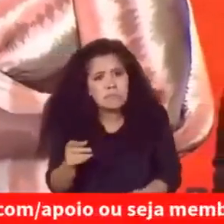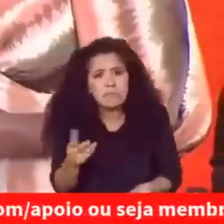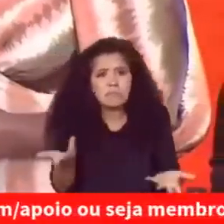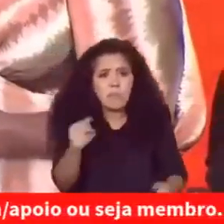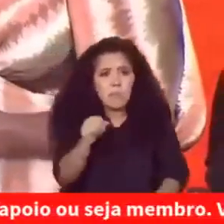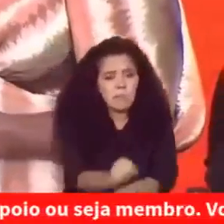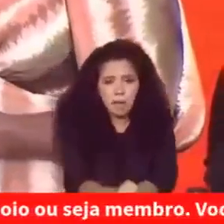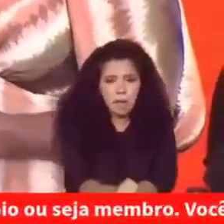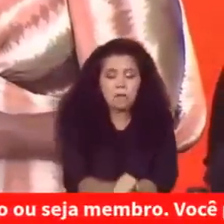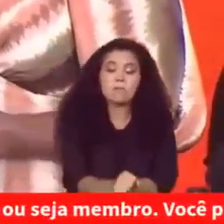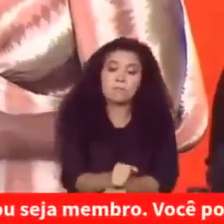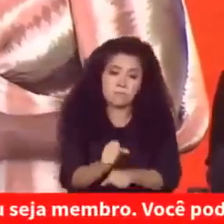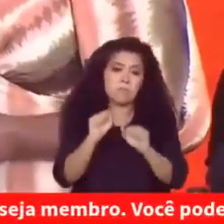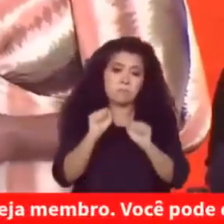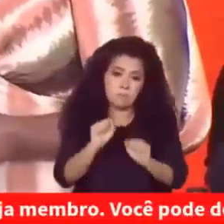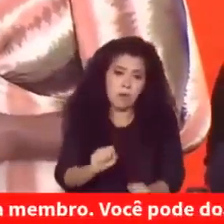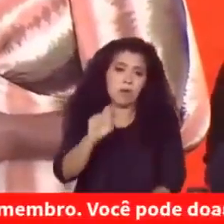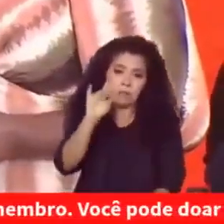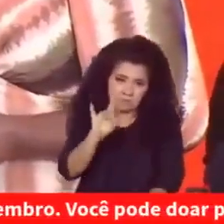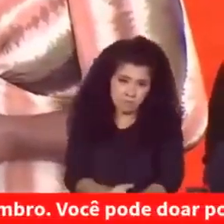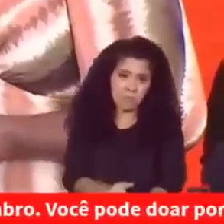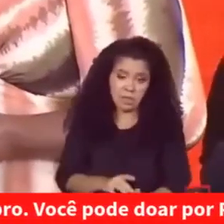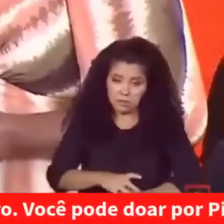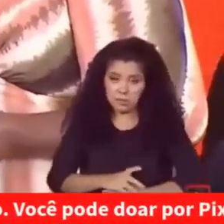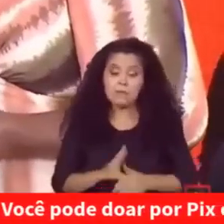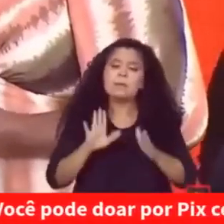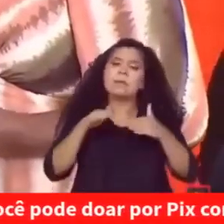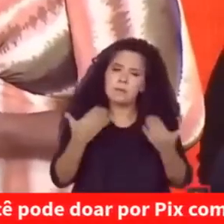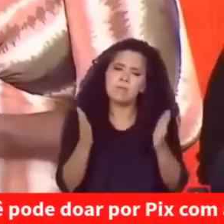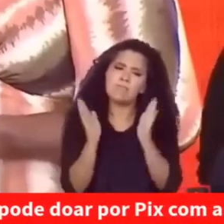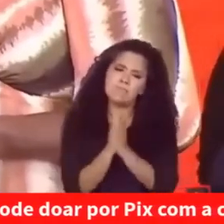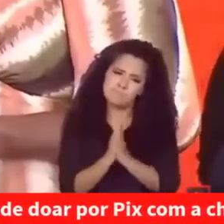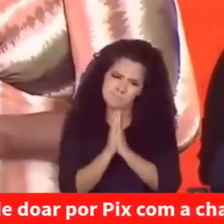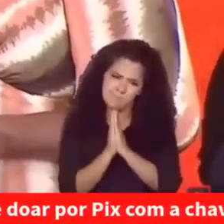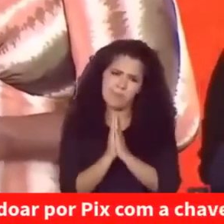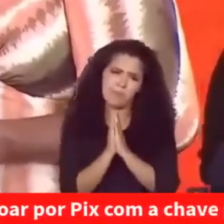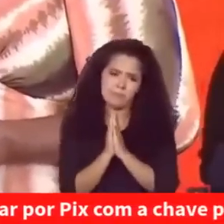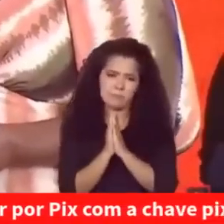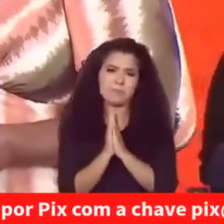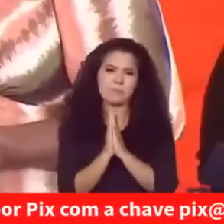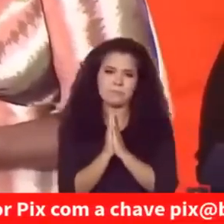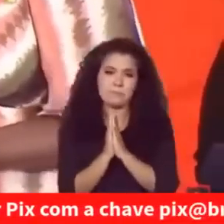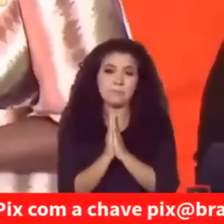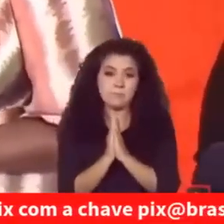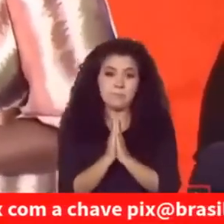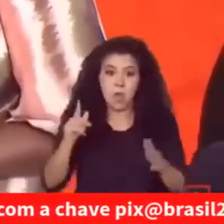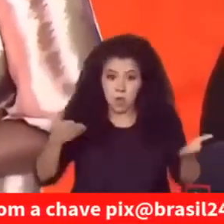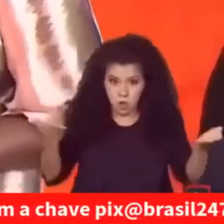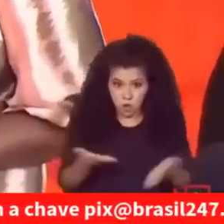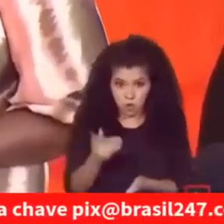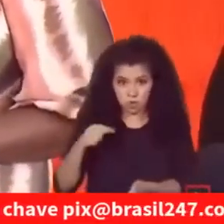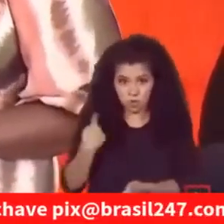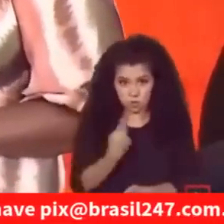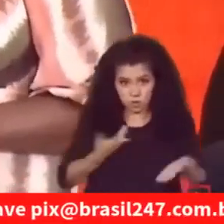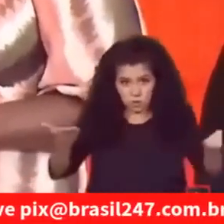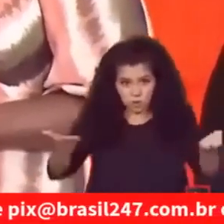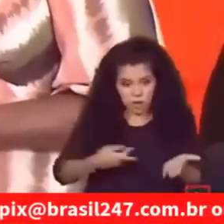presidente. E pode ser verdade. Então, por favor, o que nós fizemos aqui